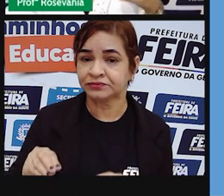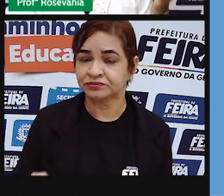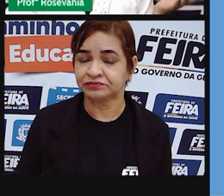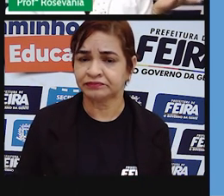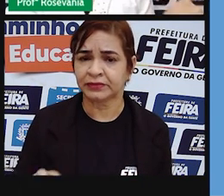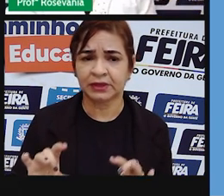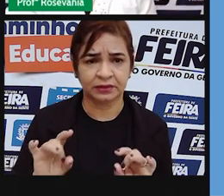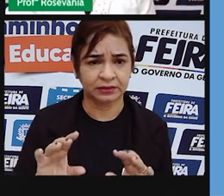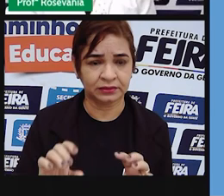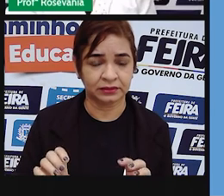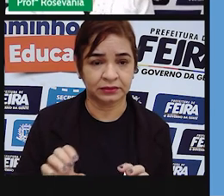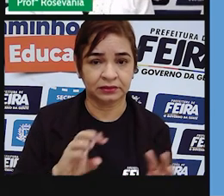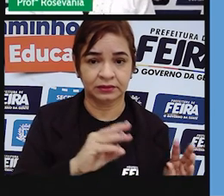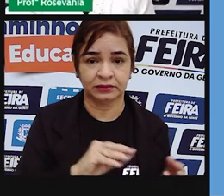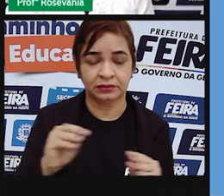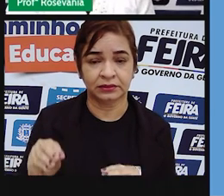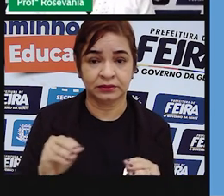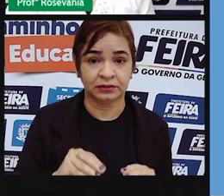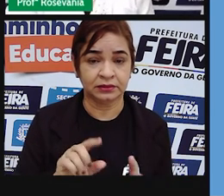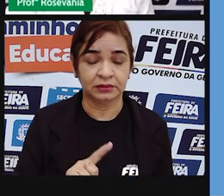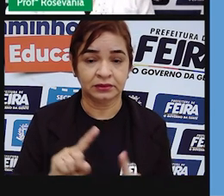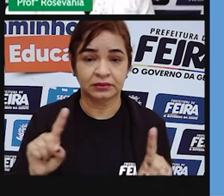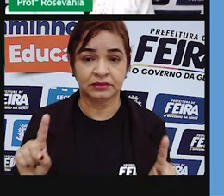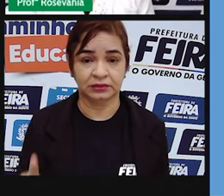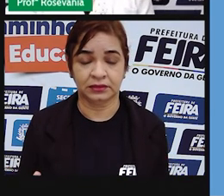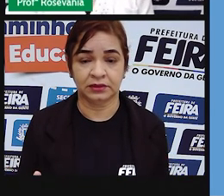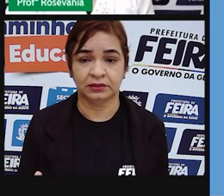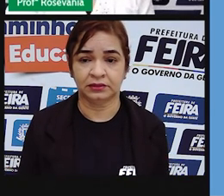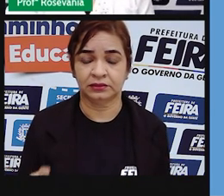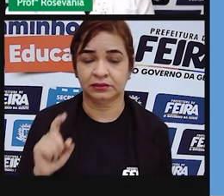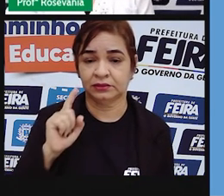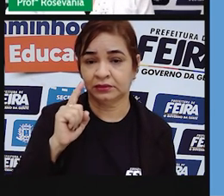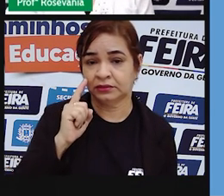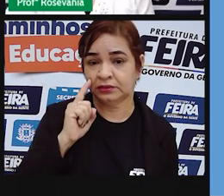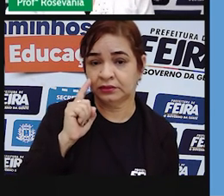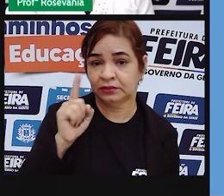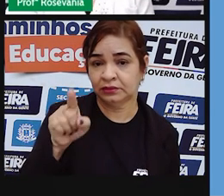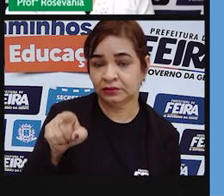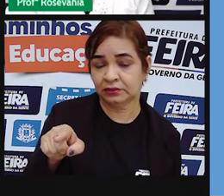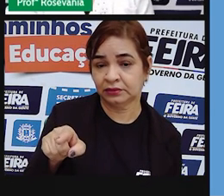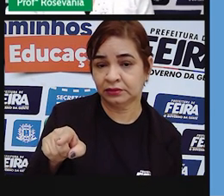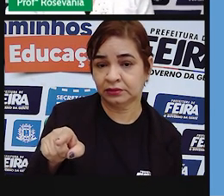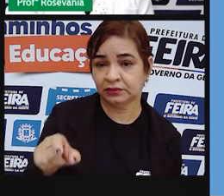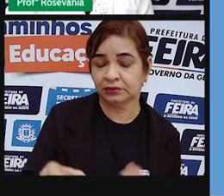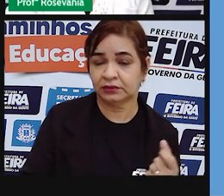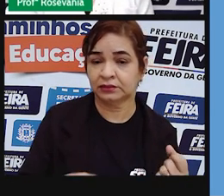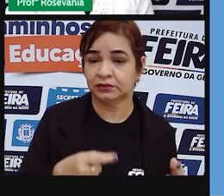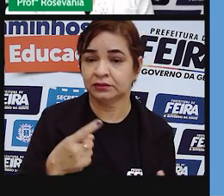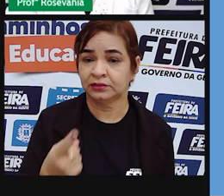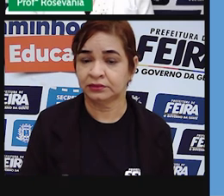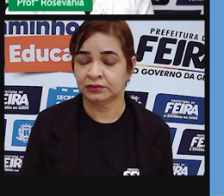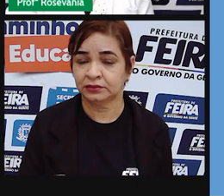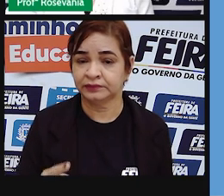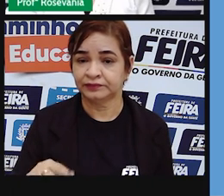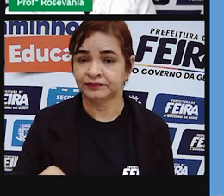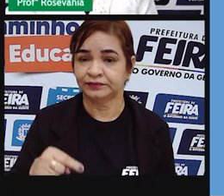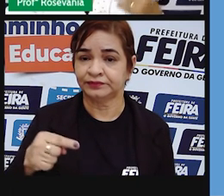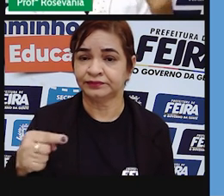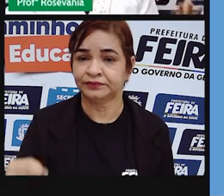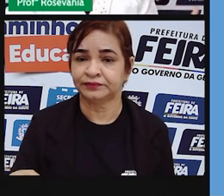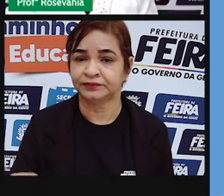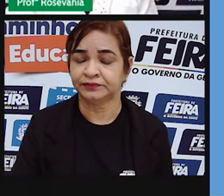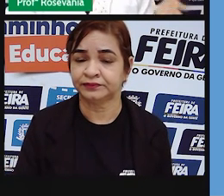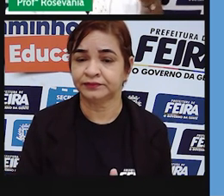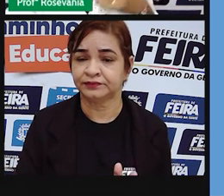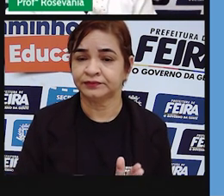do nosso território só tempo imigração na terra não esse gráfico Zinho ele vai falar um pouco né das migrações externas